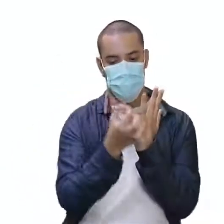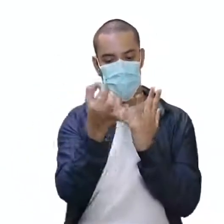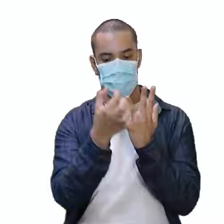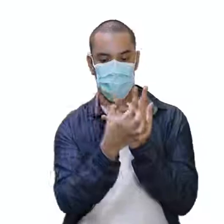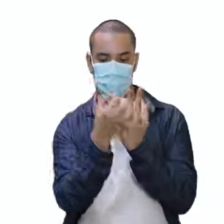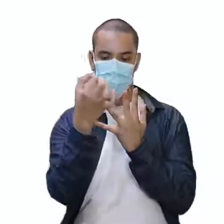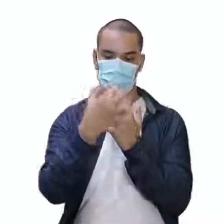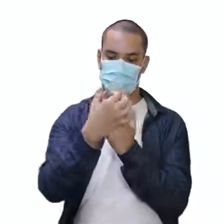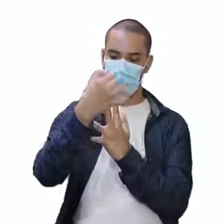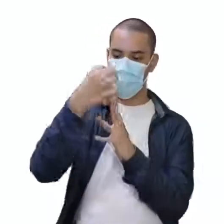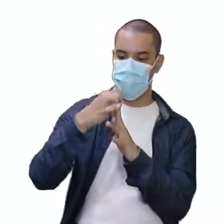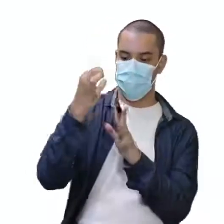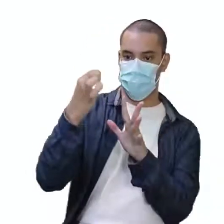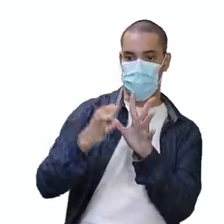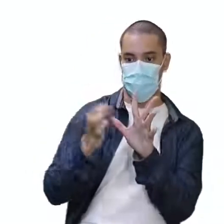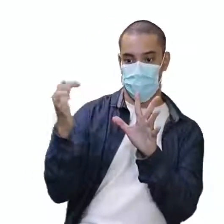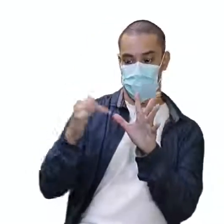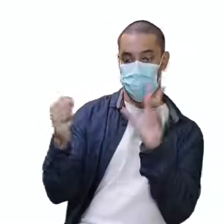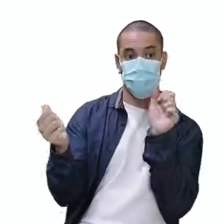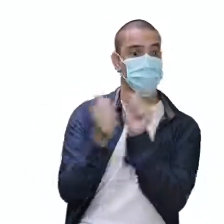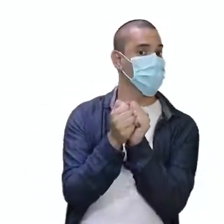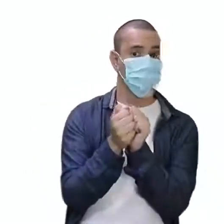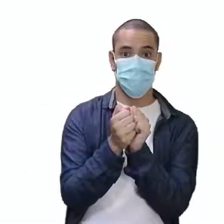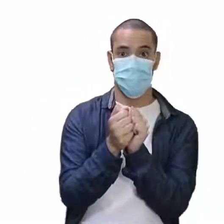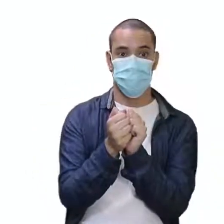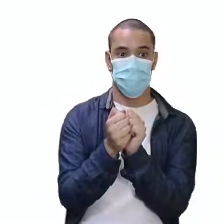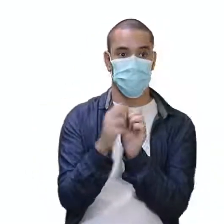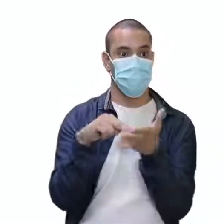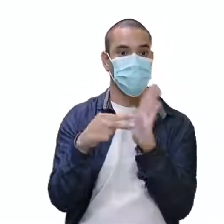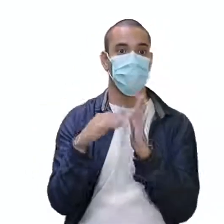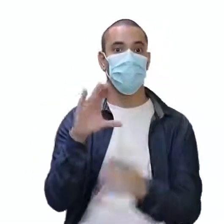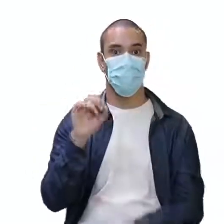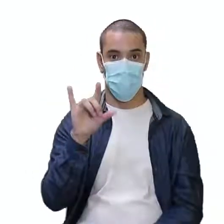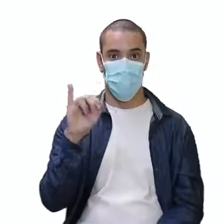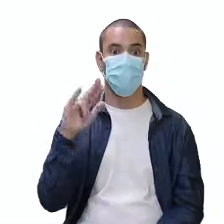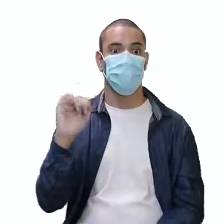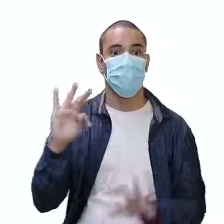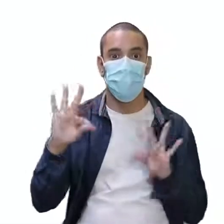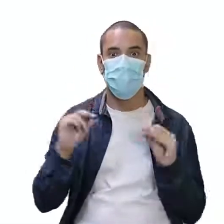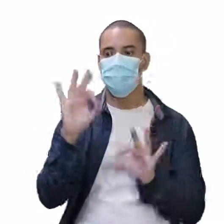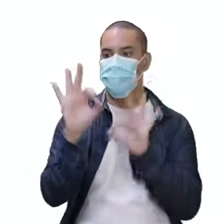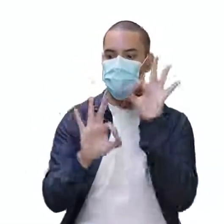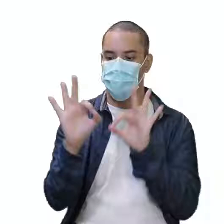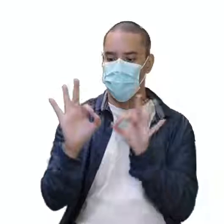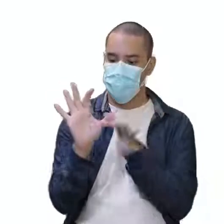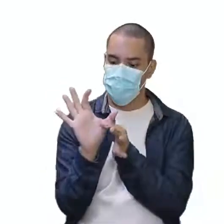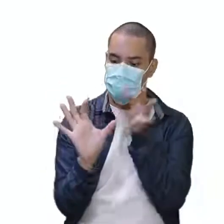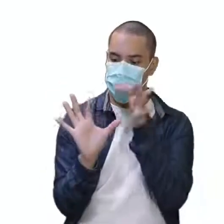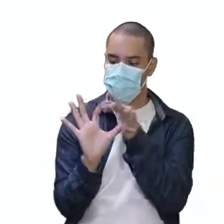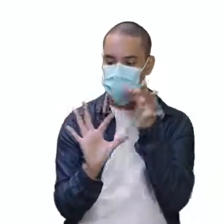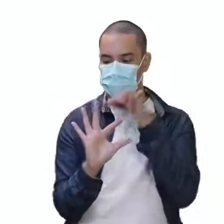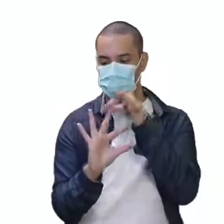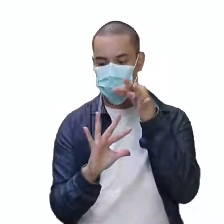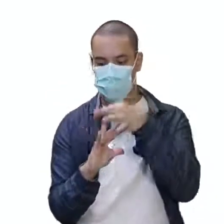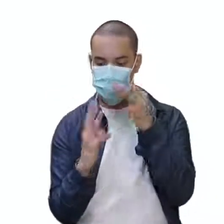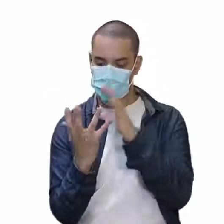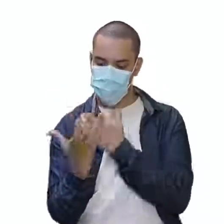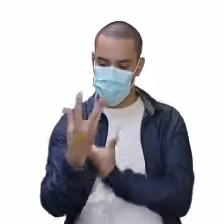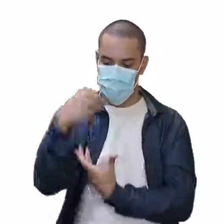8 esponjas juntas. Todas elas organizadas ali, vivendo